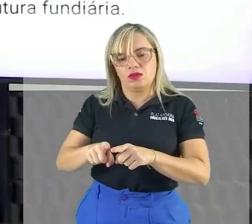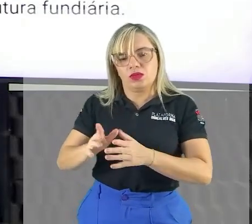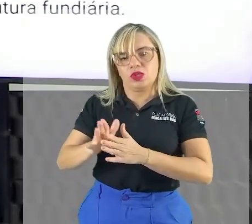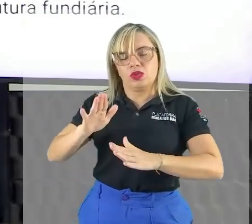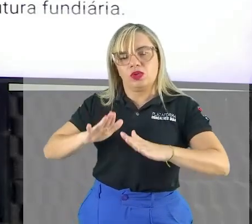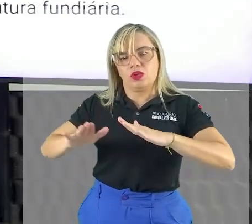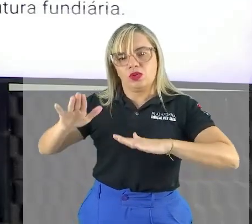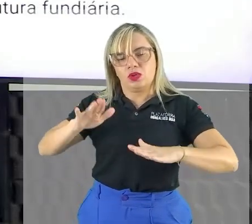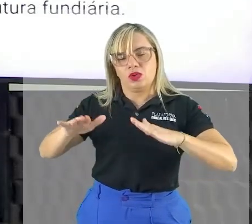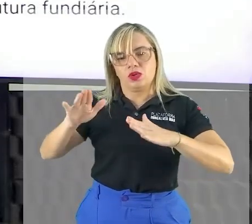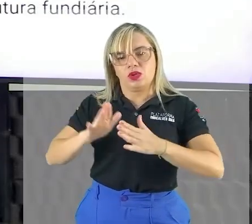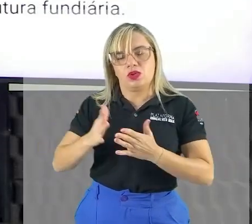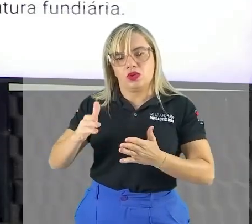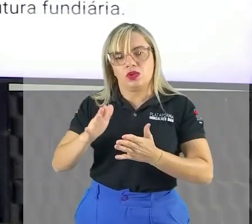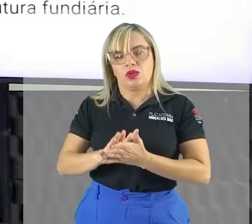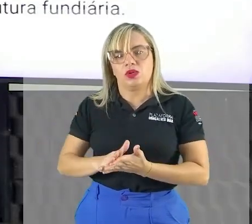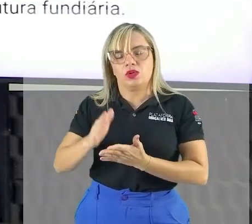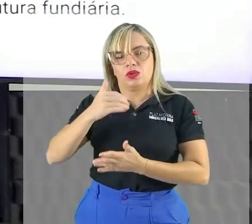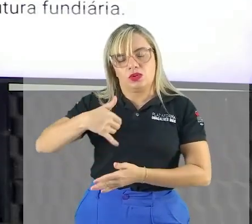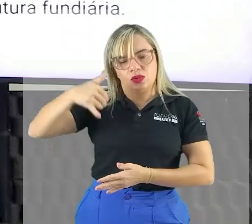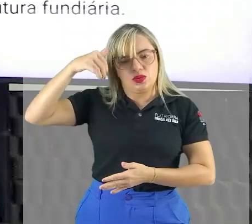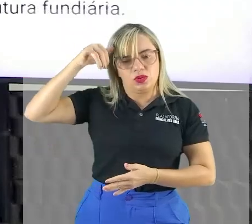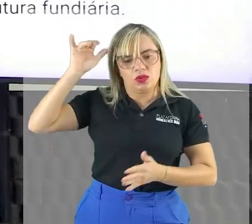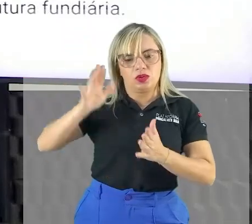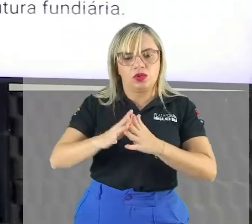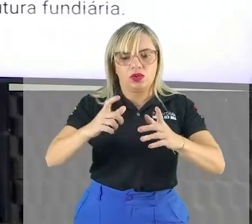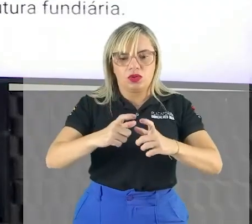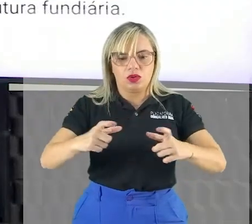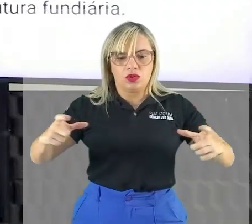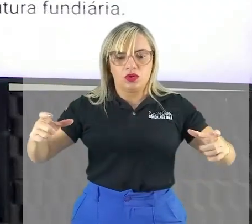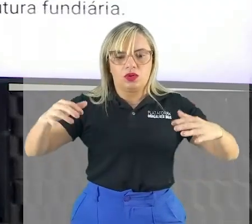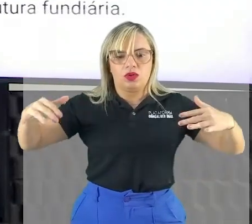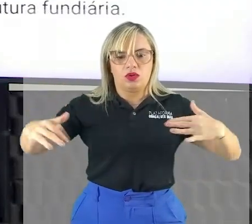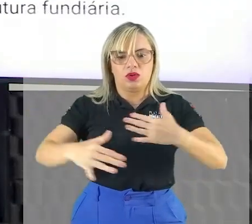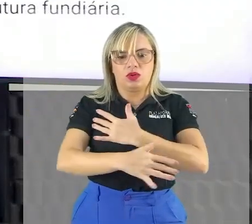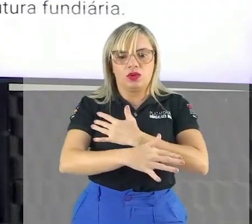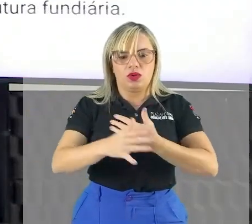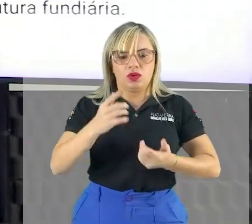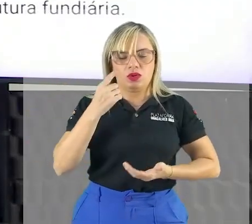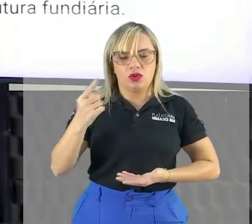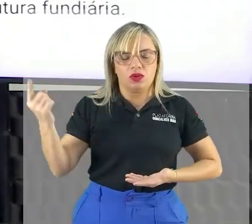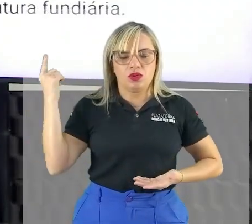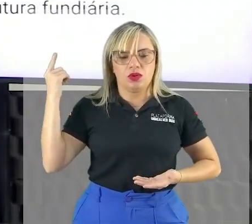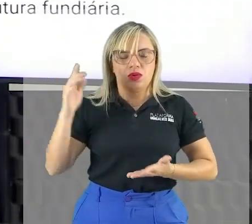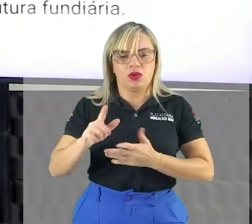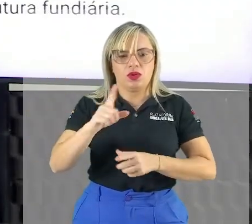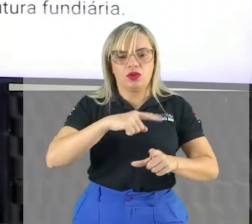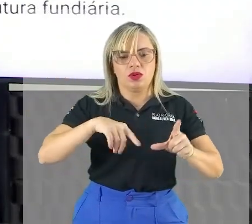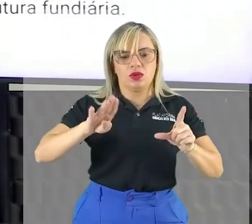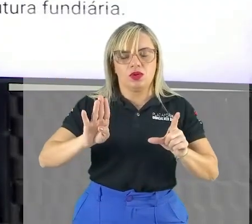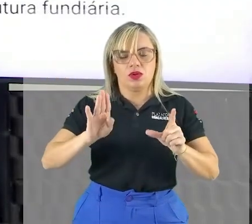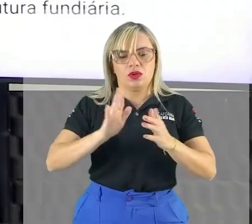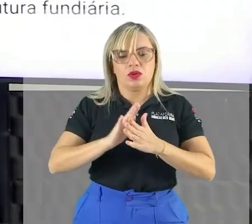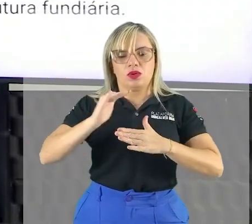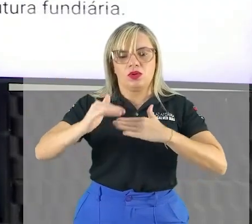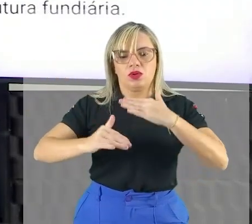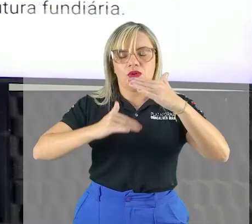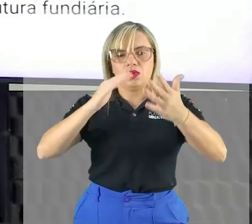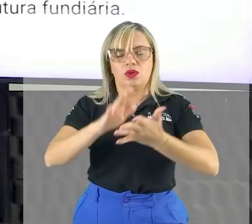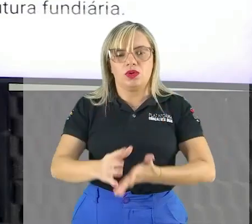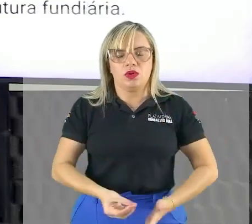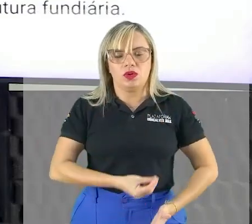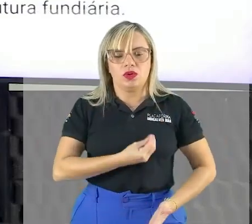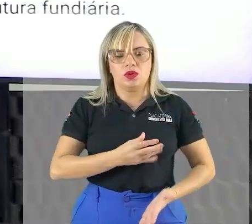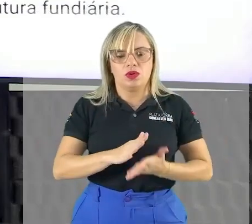isso vai ter uma consequência, que é o aumento das cidades. Então, a resposta certa dessa questão só pode ser a letra B, desenvolvimento da